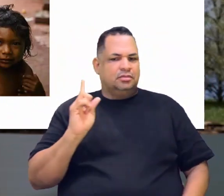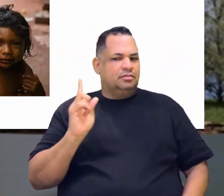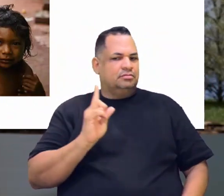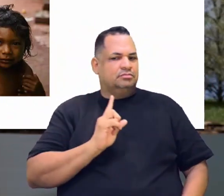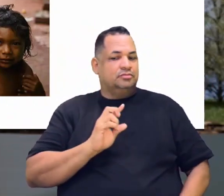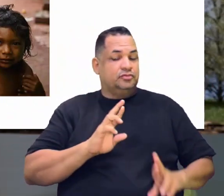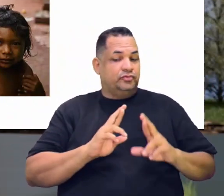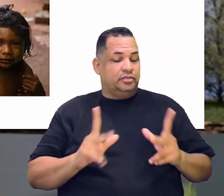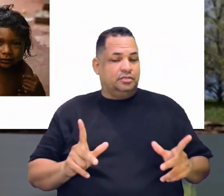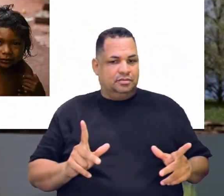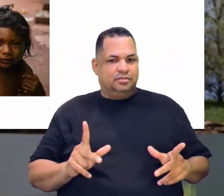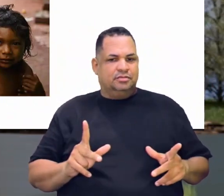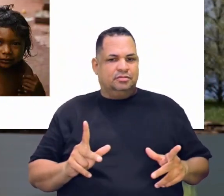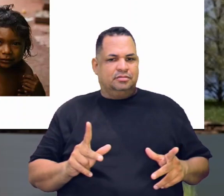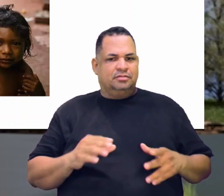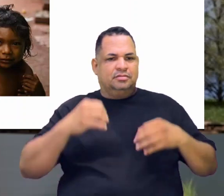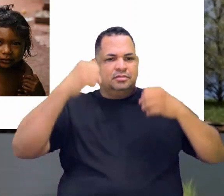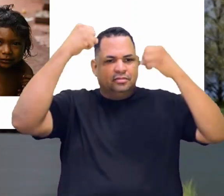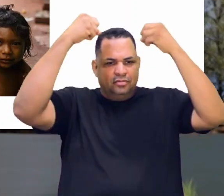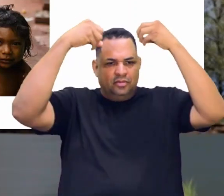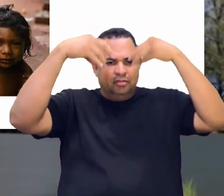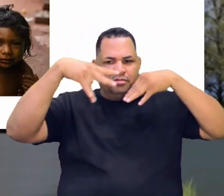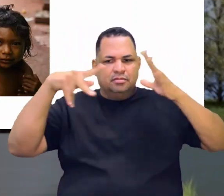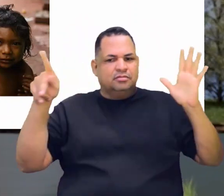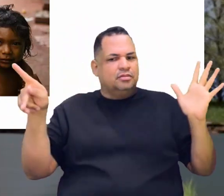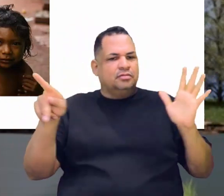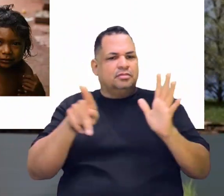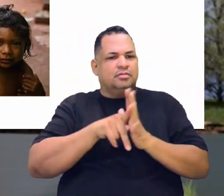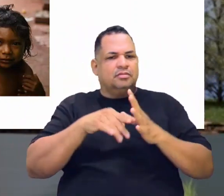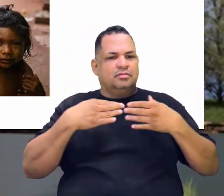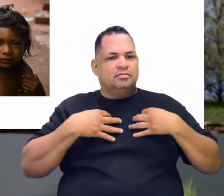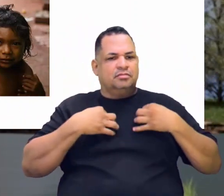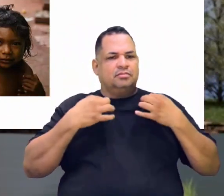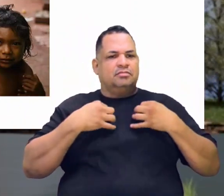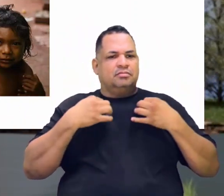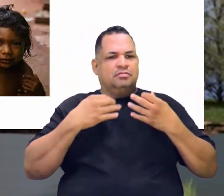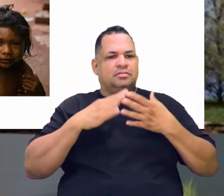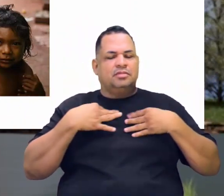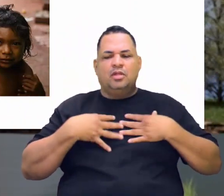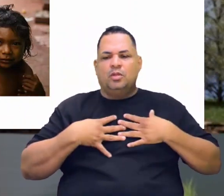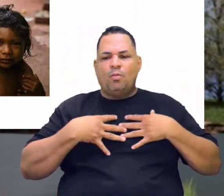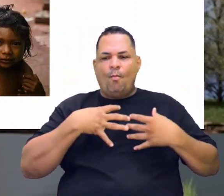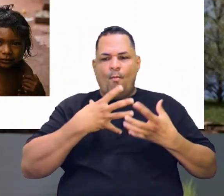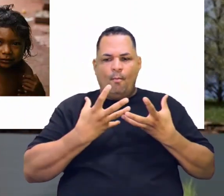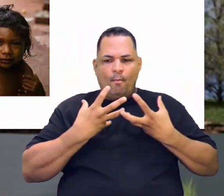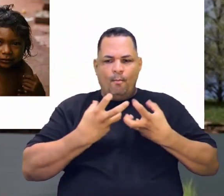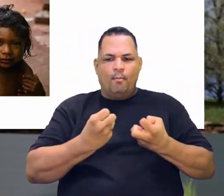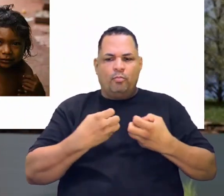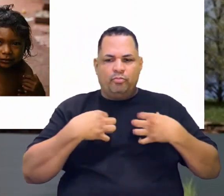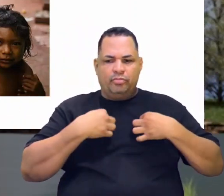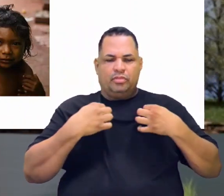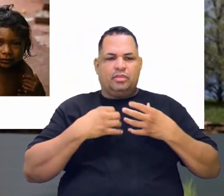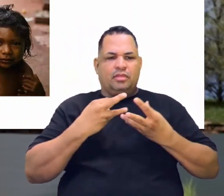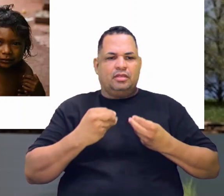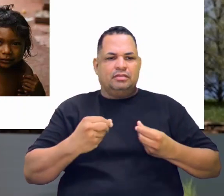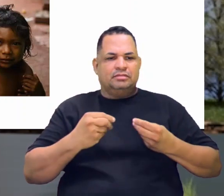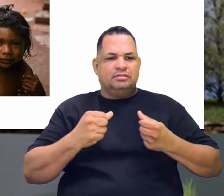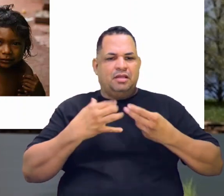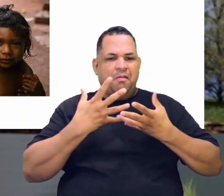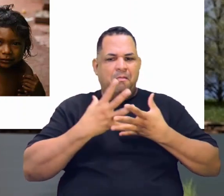Não. Ele toma até banho com a própria roupa e deixa a roupa secar no corpo. Ela vai ficando